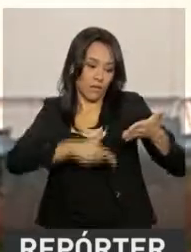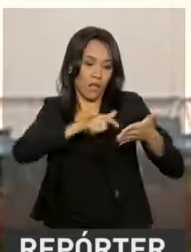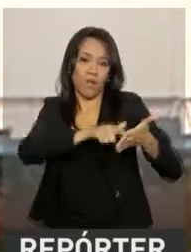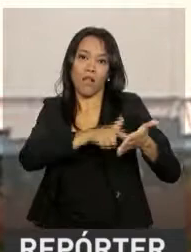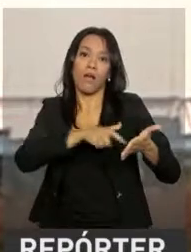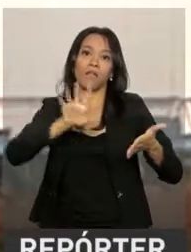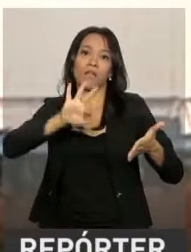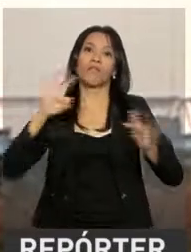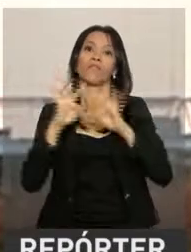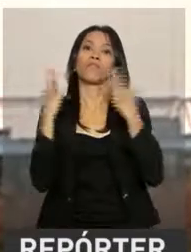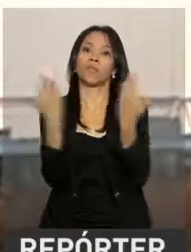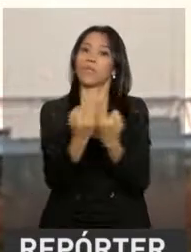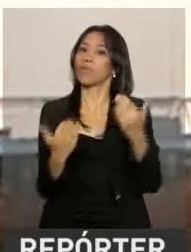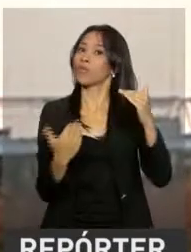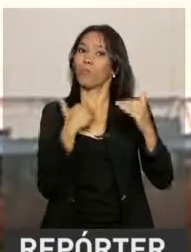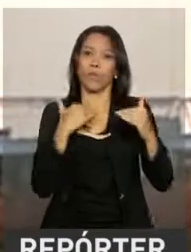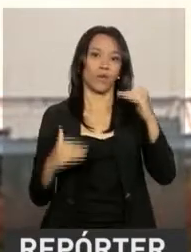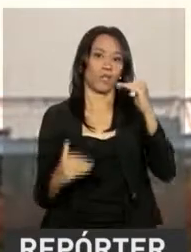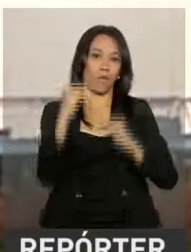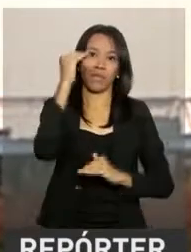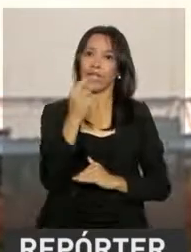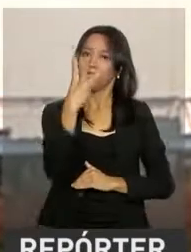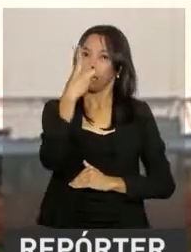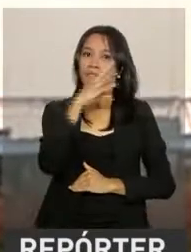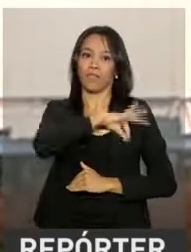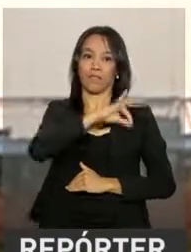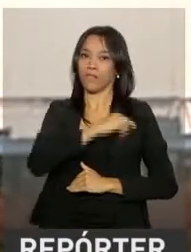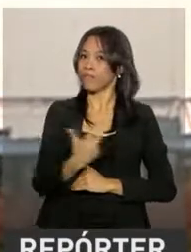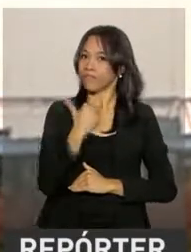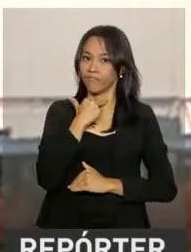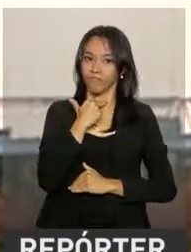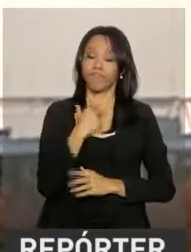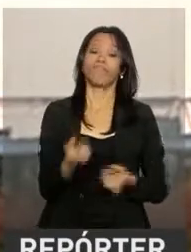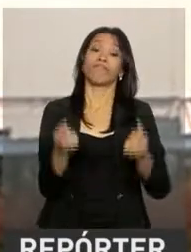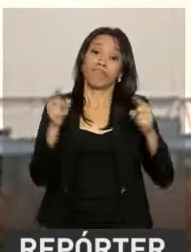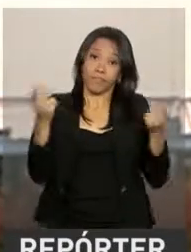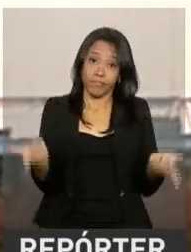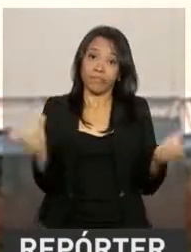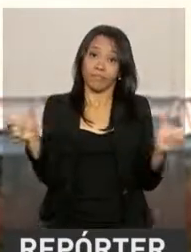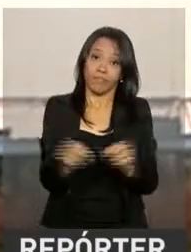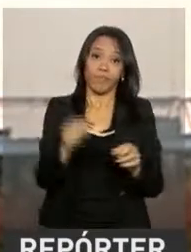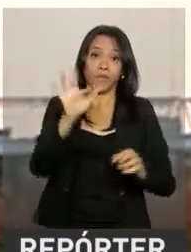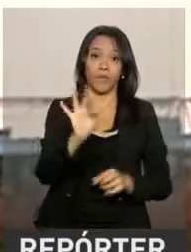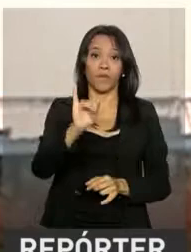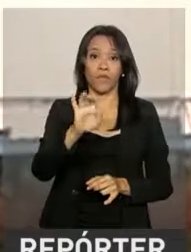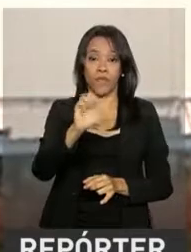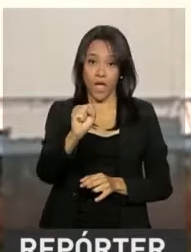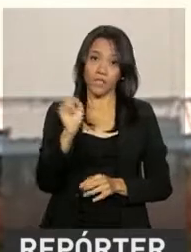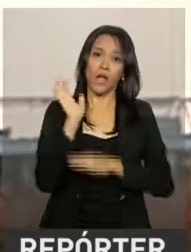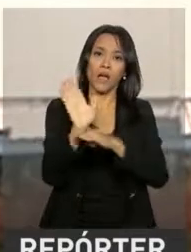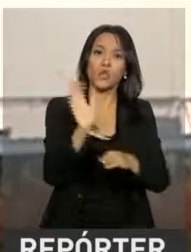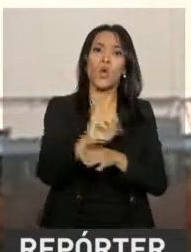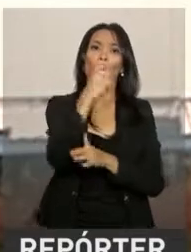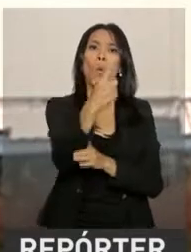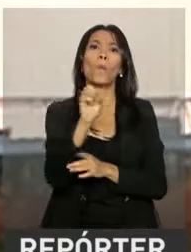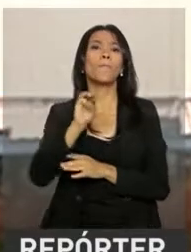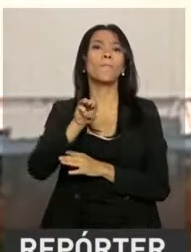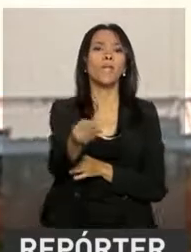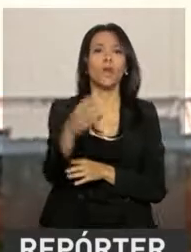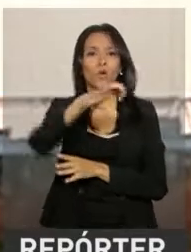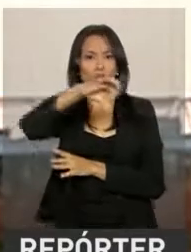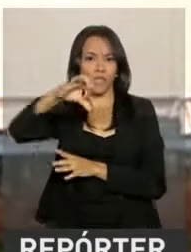que não deve ultrapassar 3 salários mínimos o fies já beneficia cerca de um milhão e 900 mil